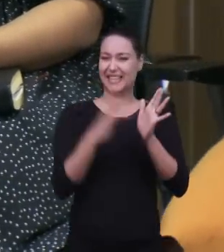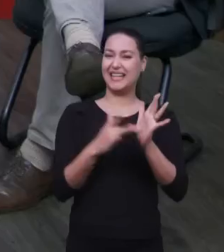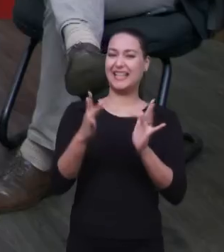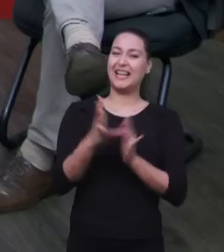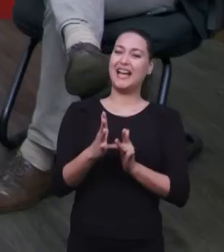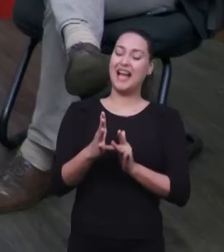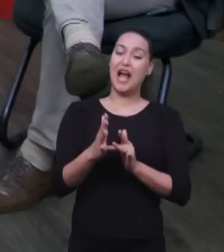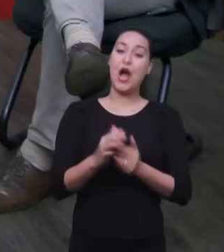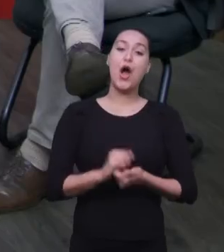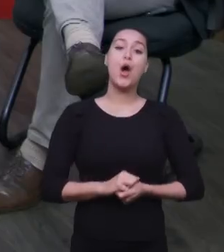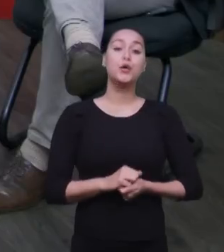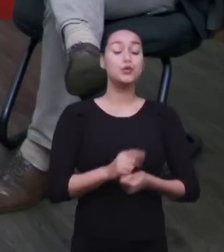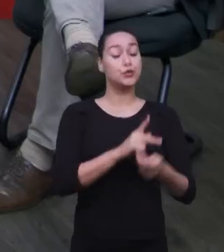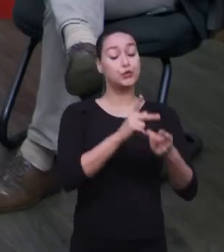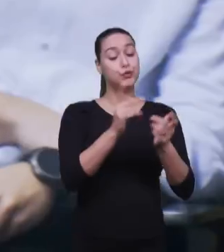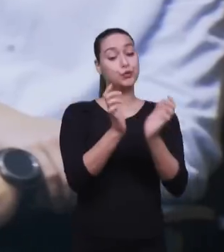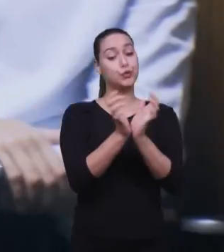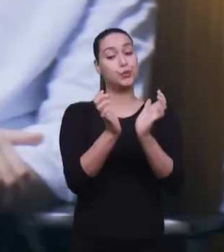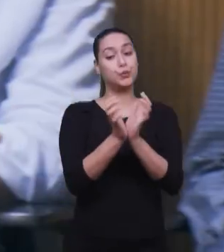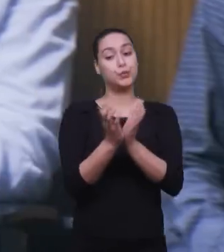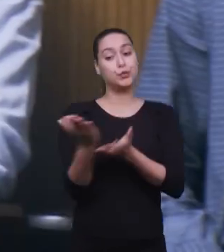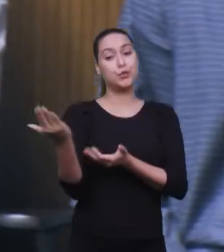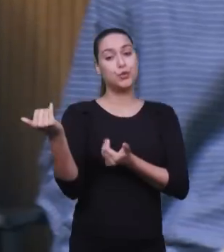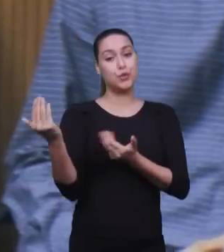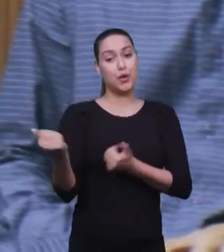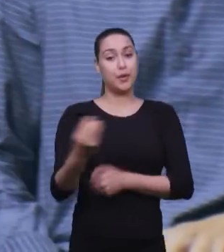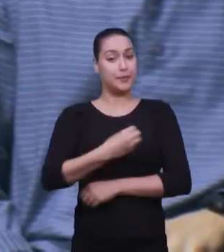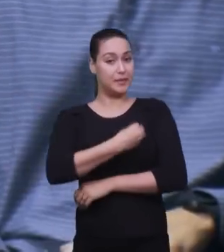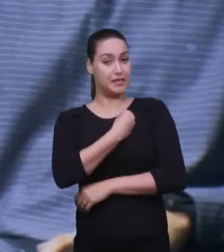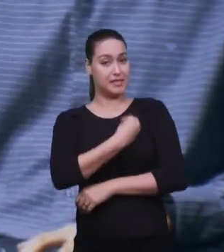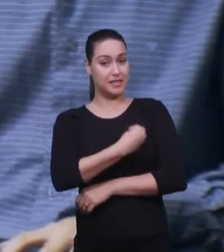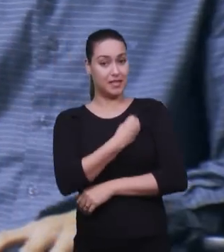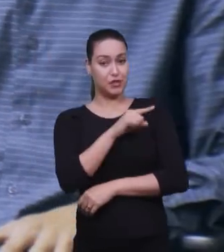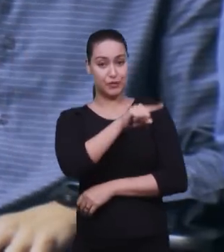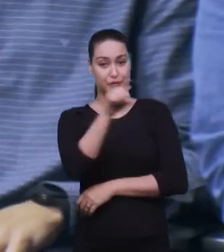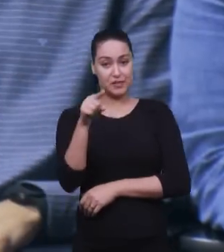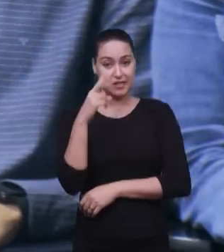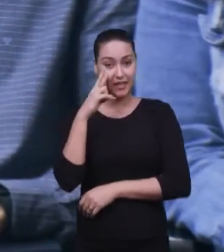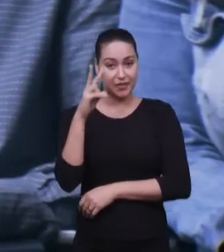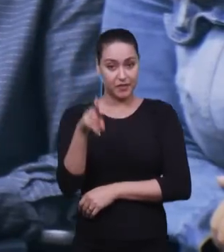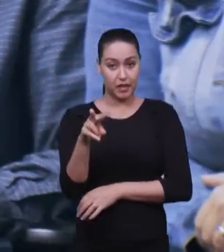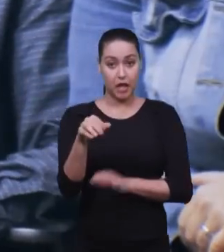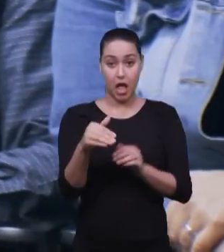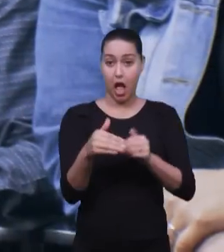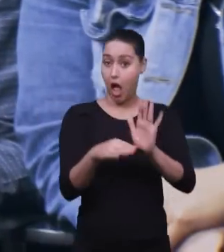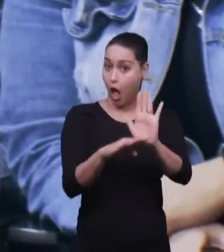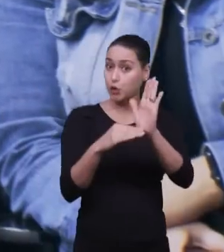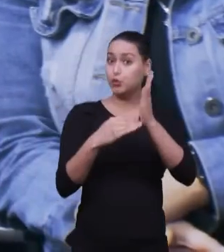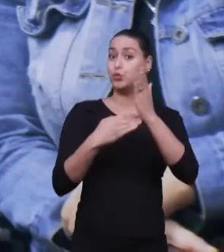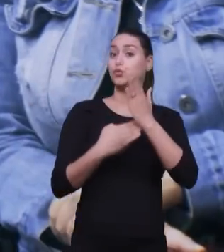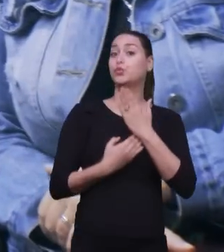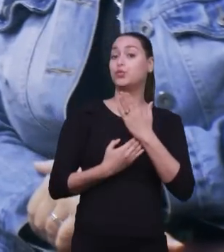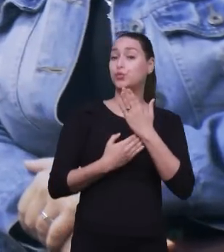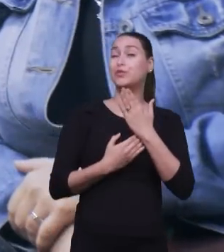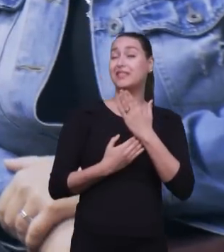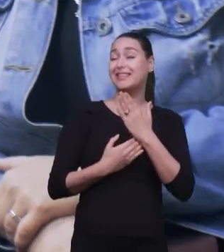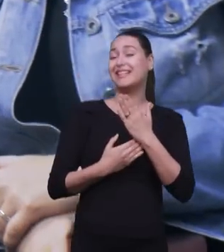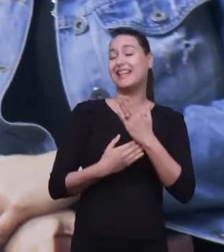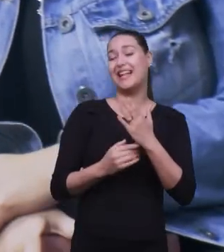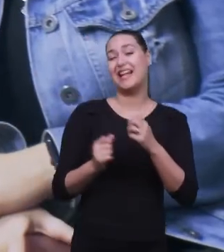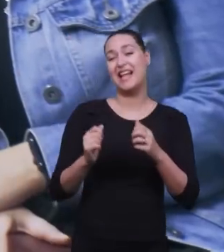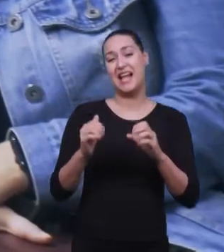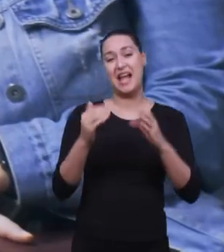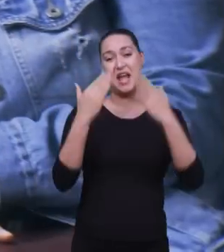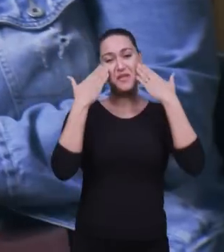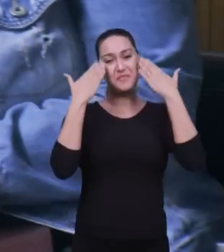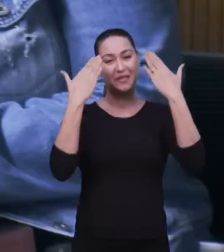a Jesus. Aos jovens presentes aqui, e que eu quero dizer para você que está nos assistindo, nos ajudam a fazer esse